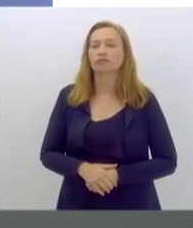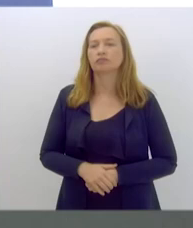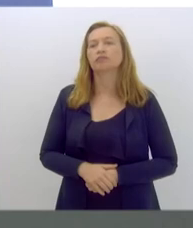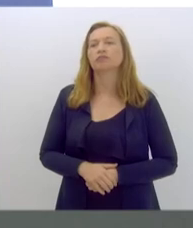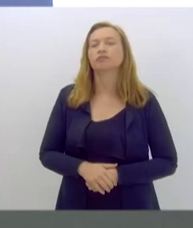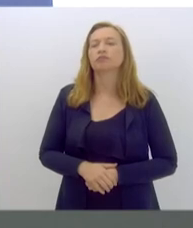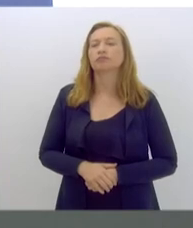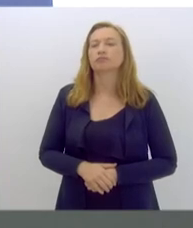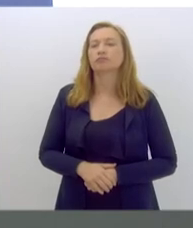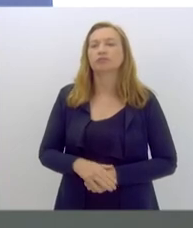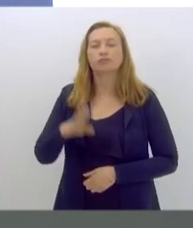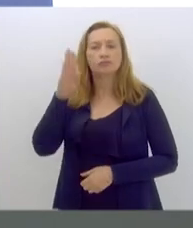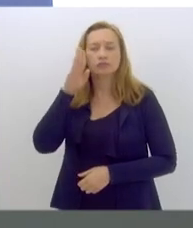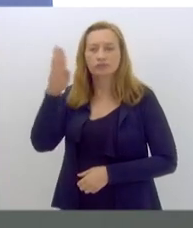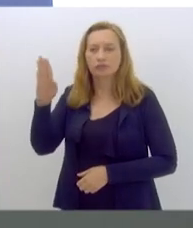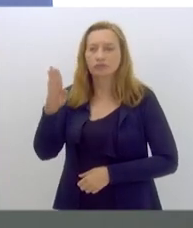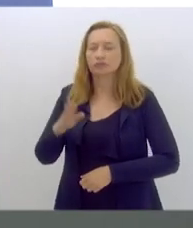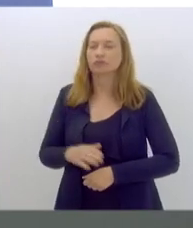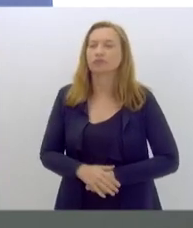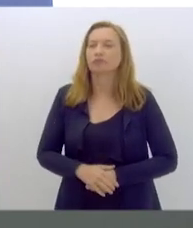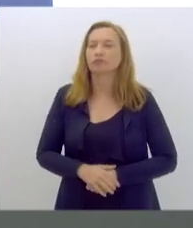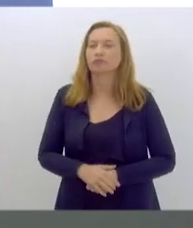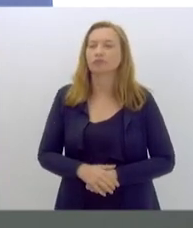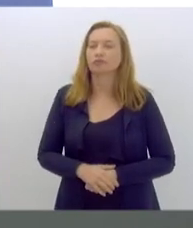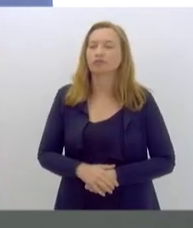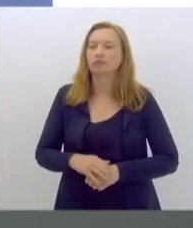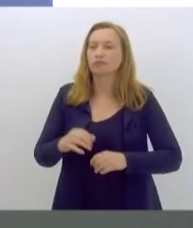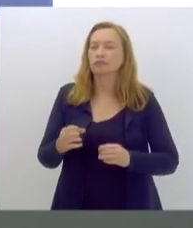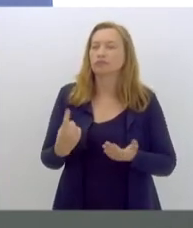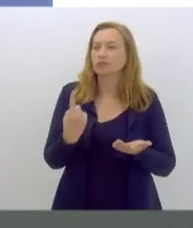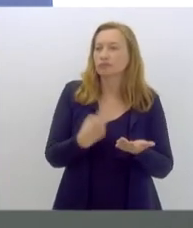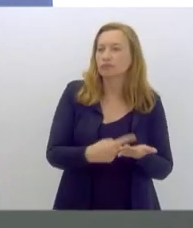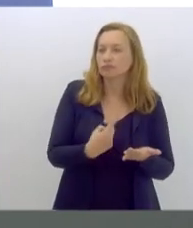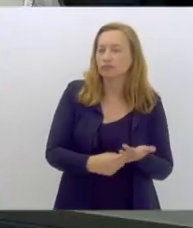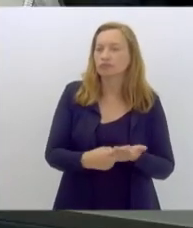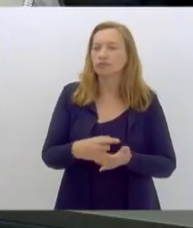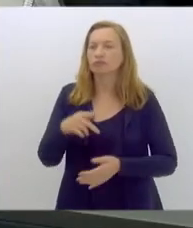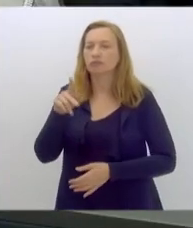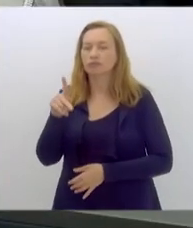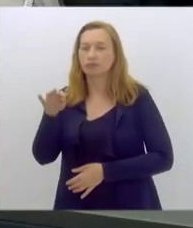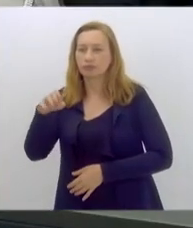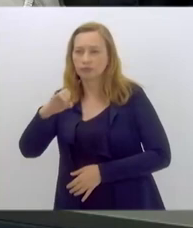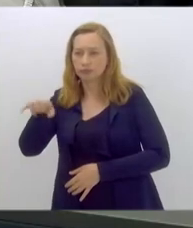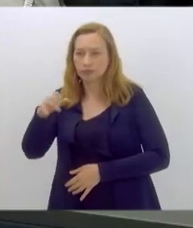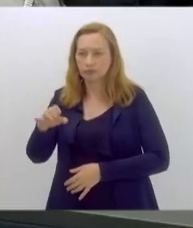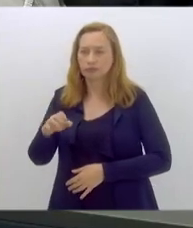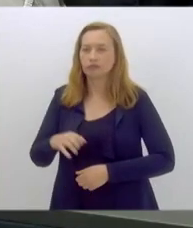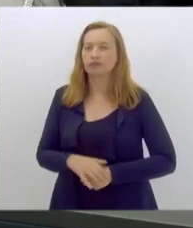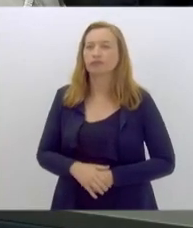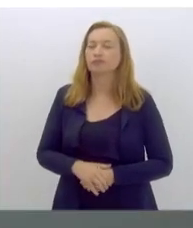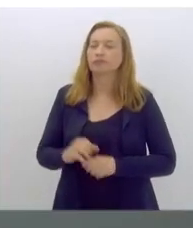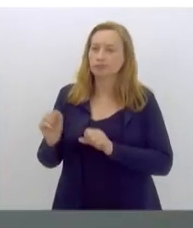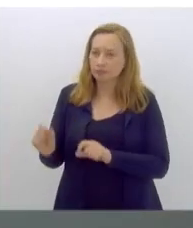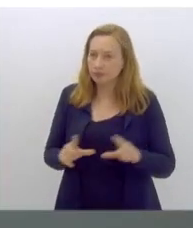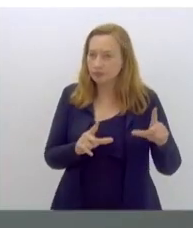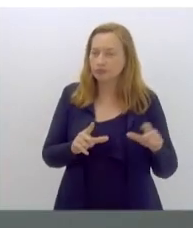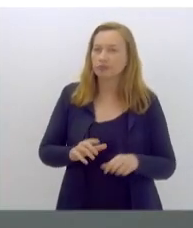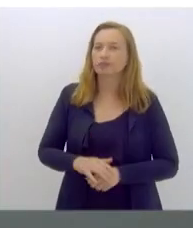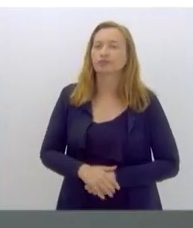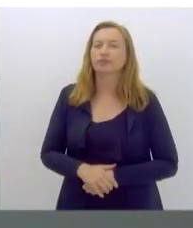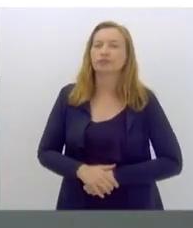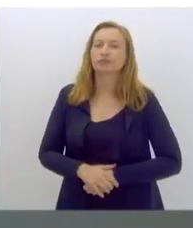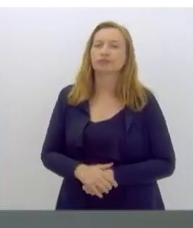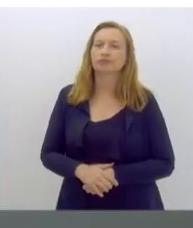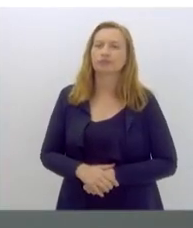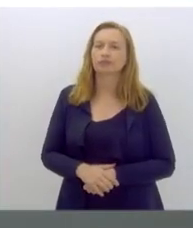de metas e as prioridades vezes a vez do pacto pode do Pier pode passar